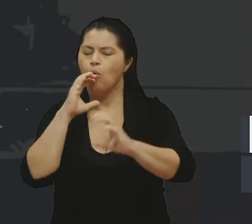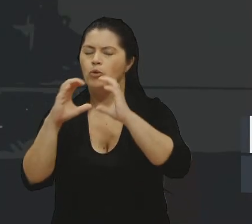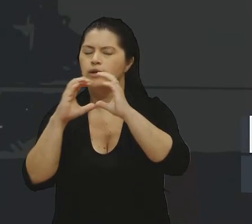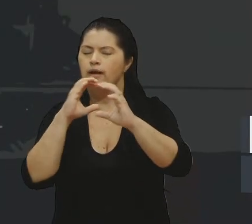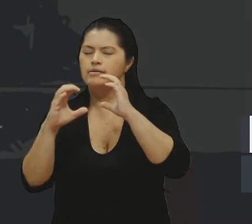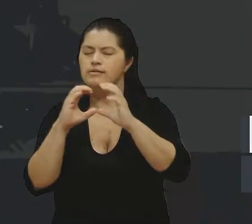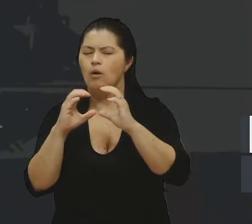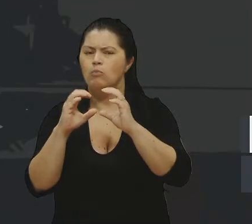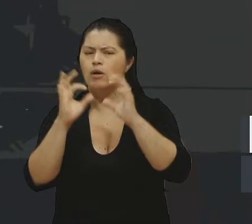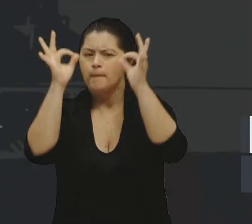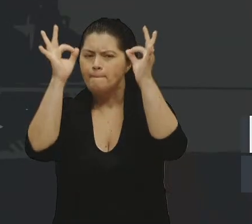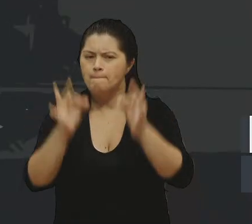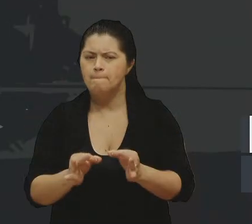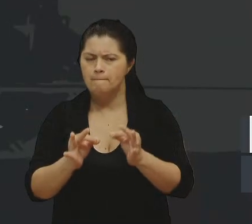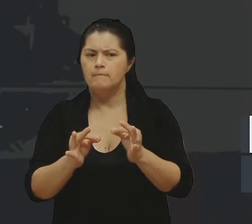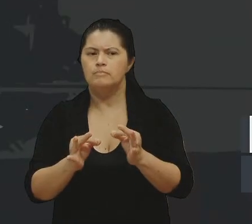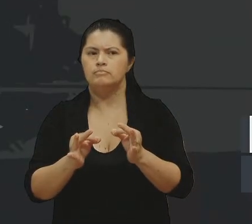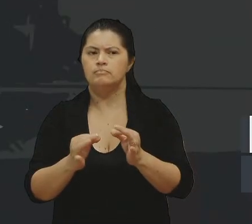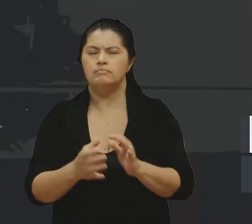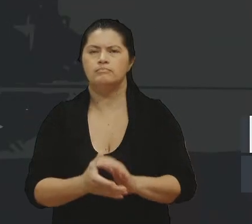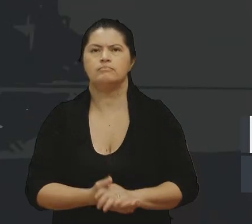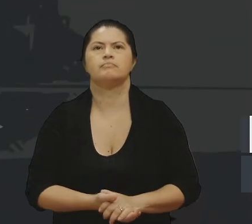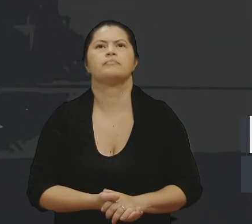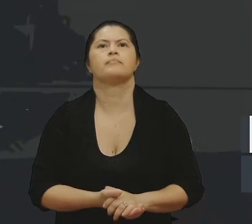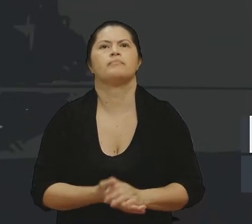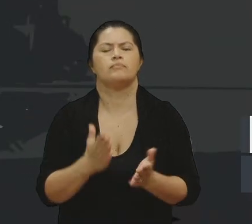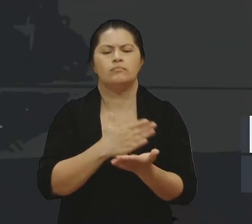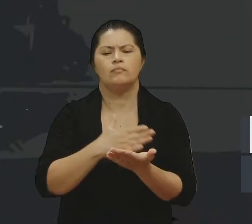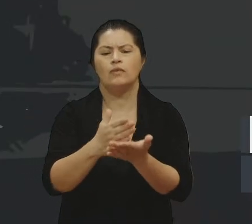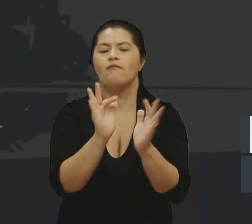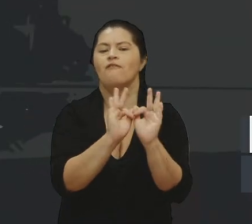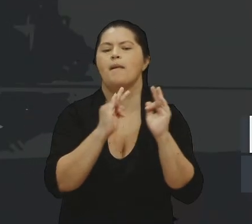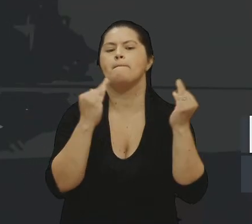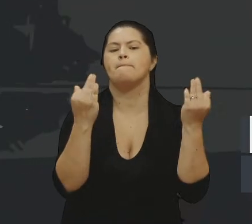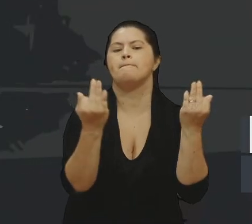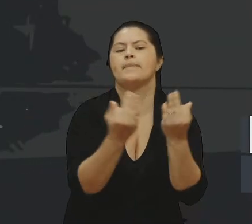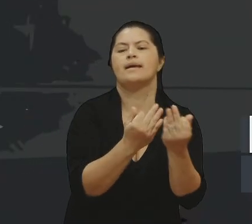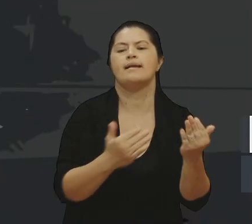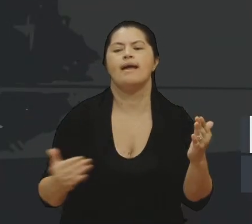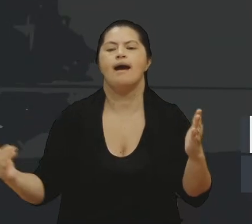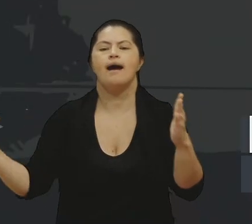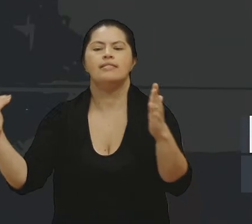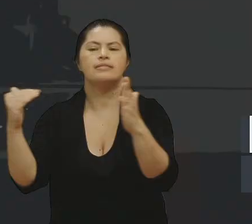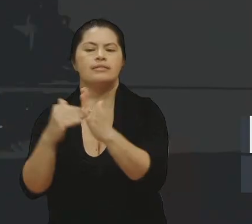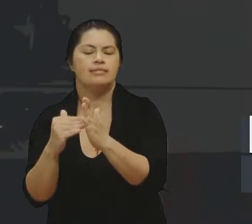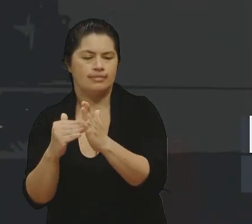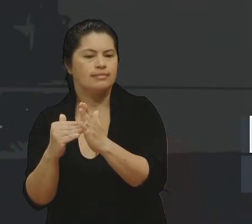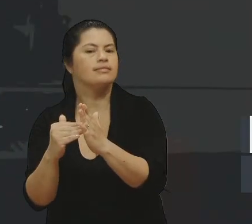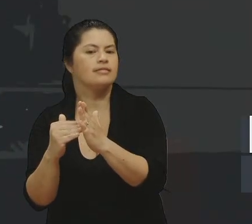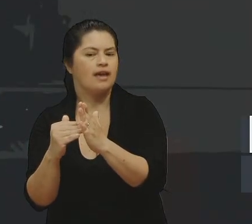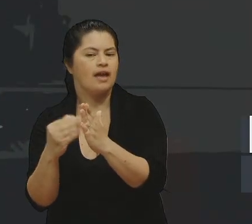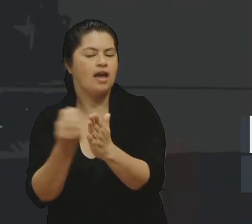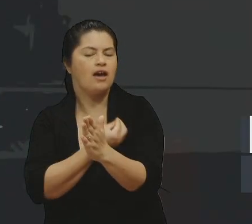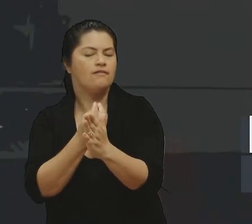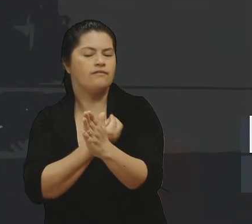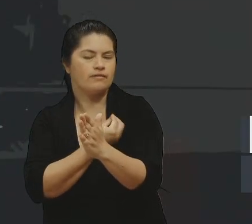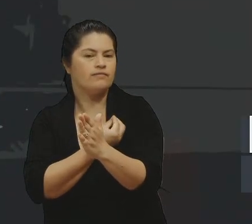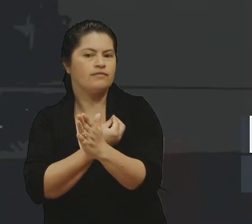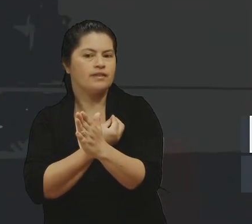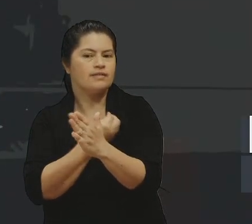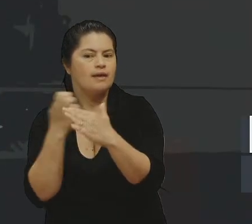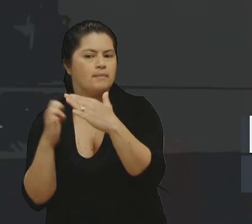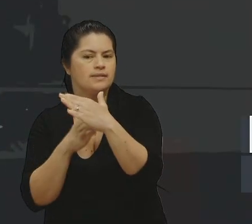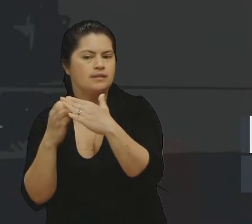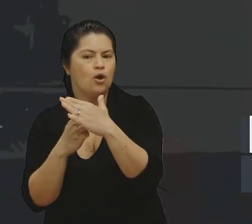é uma coisa primordial na nossa vida. Desde a vida familiar até a vida empresarial. Comunicação é uma coisa fundamental. E hoje, gente, a